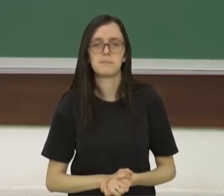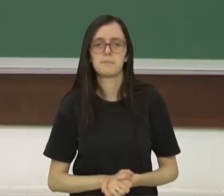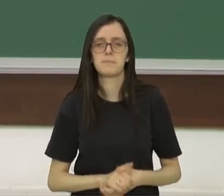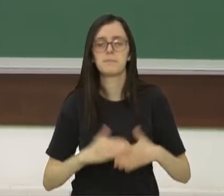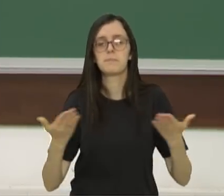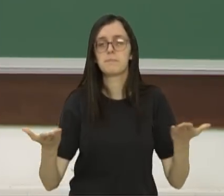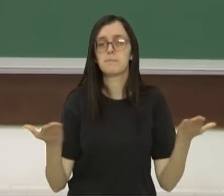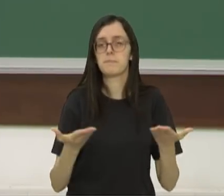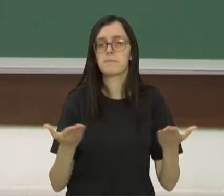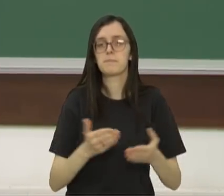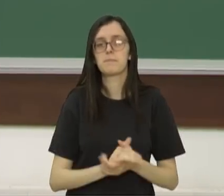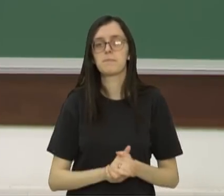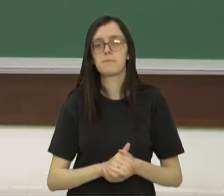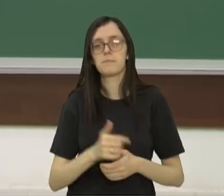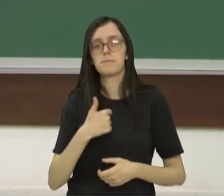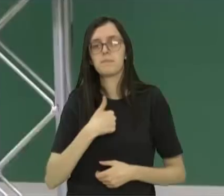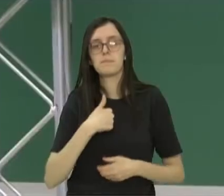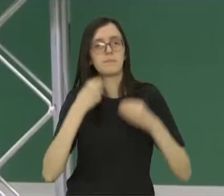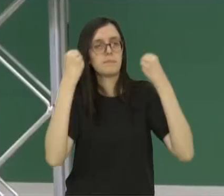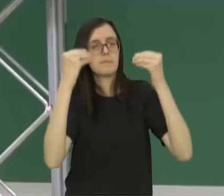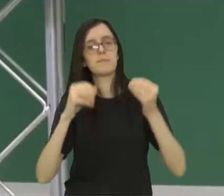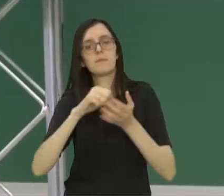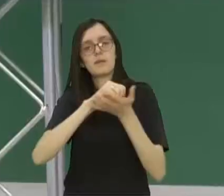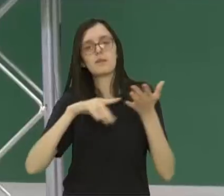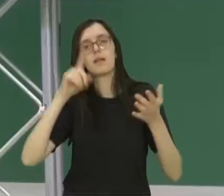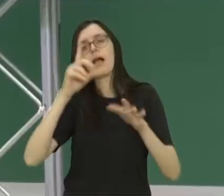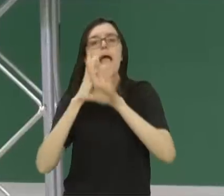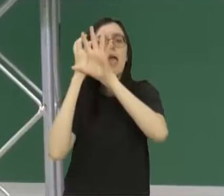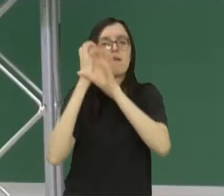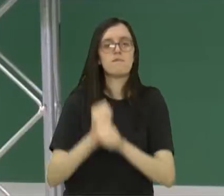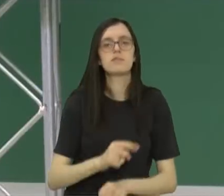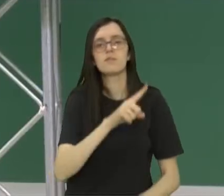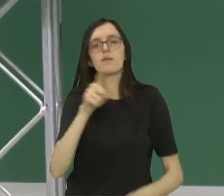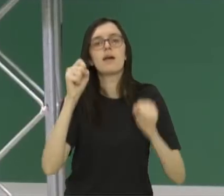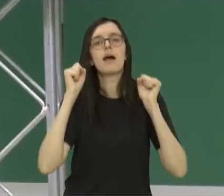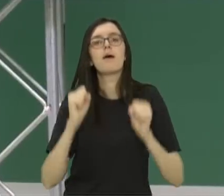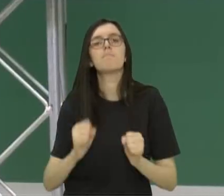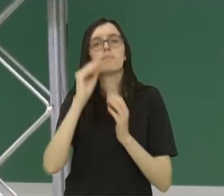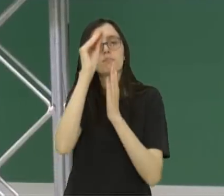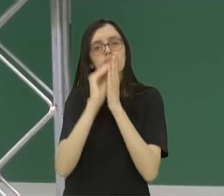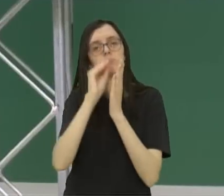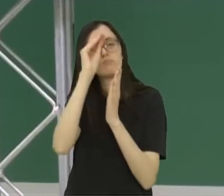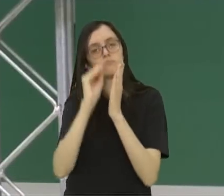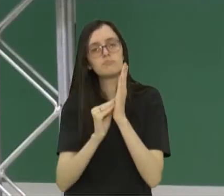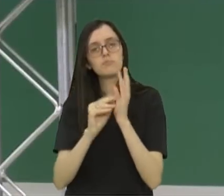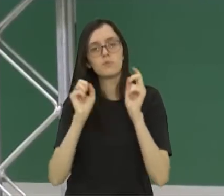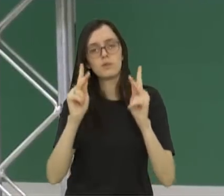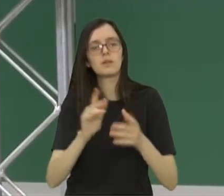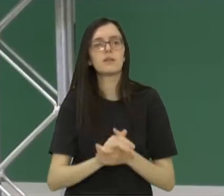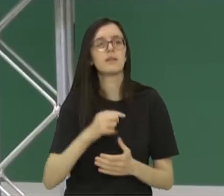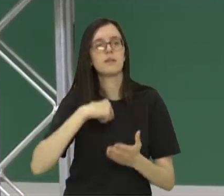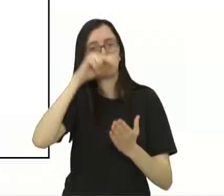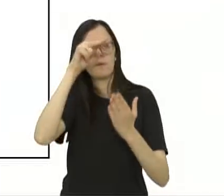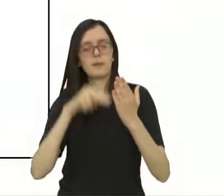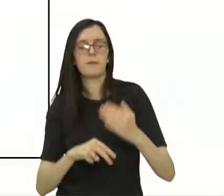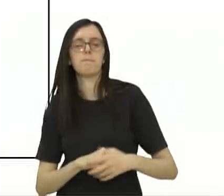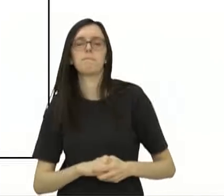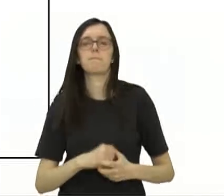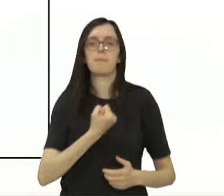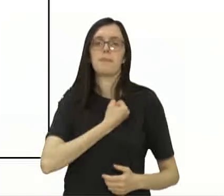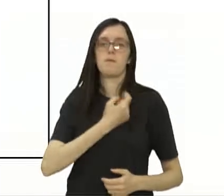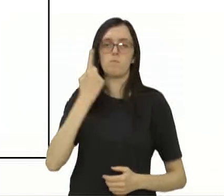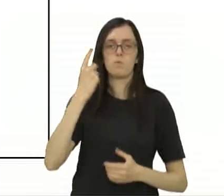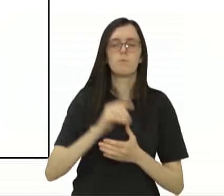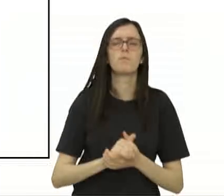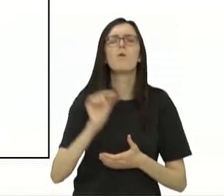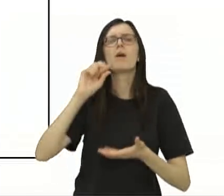Então, agora eu dei uma atividade de revisão que vocês podem anotar aí. Então, eu vou ler com vocês. Número 1, o